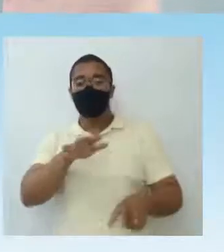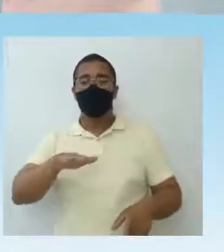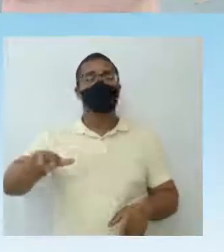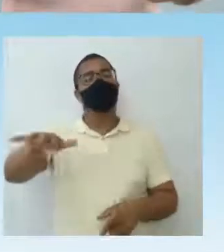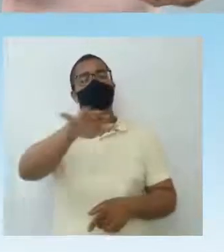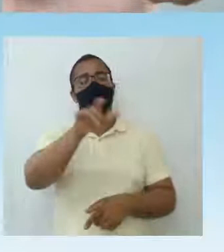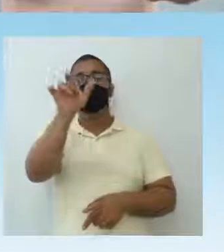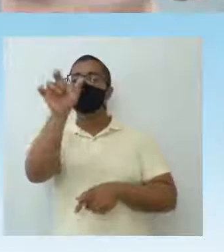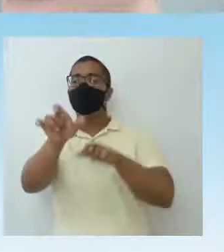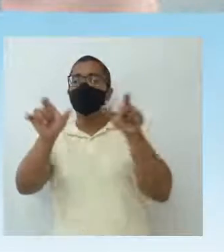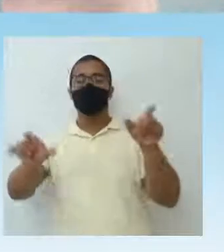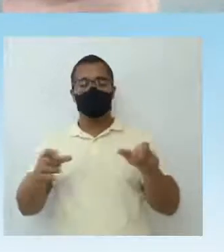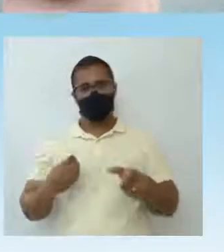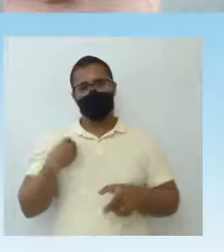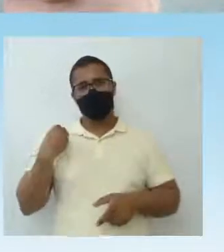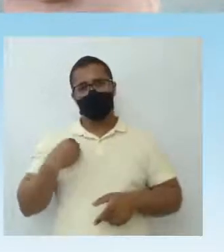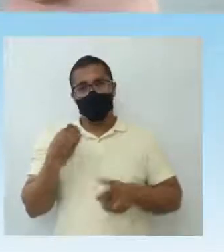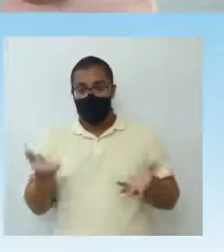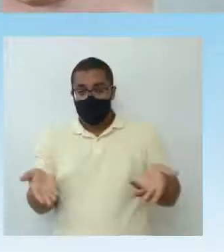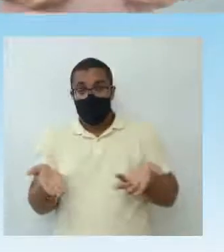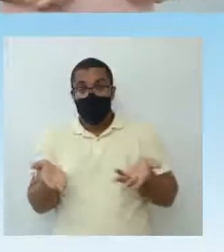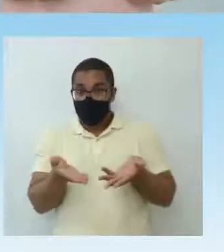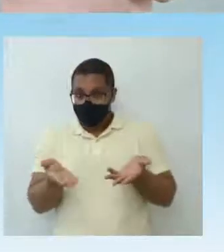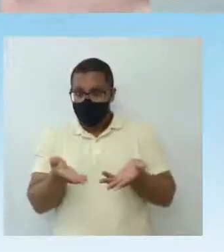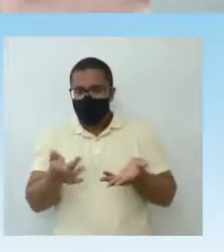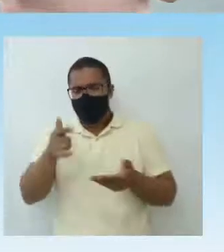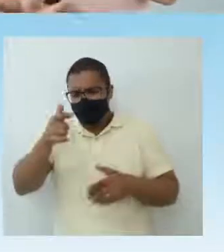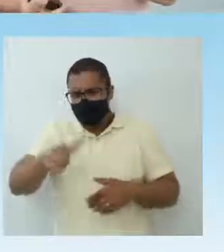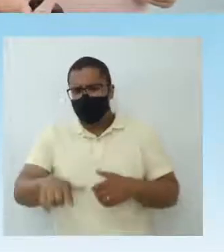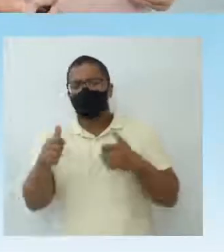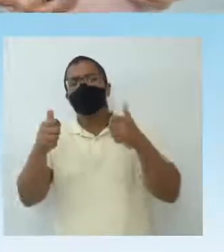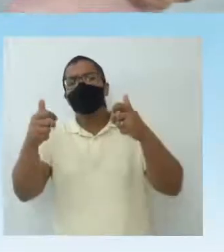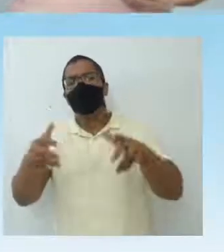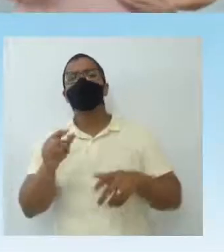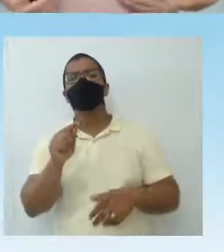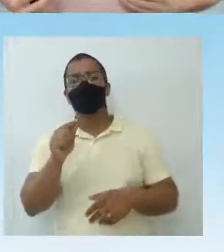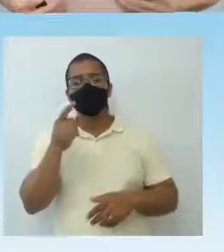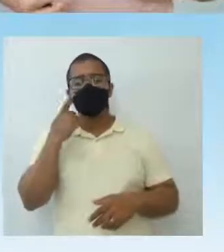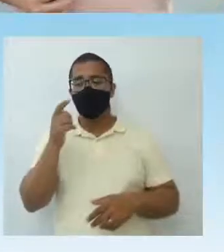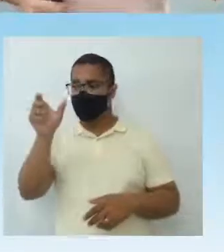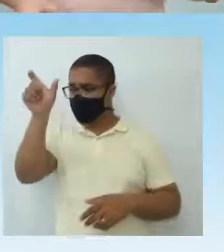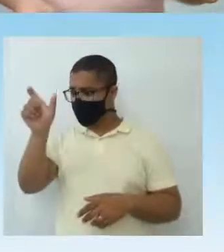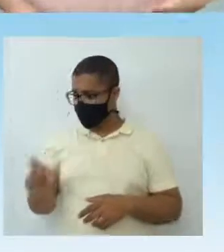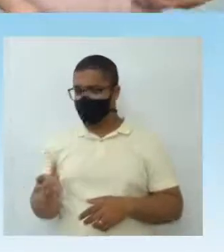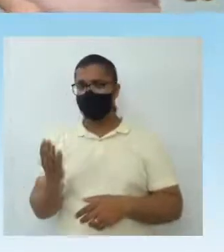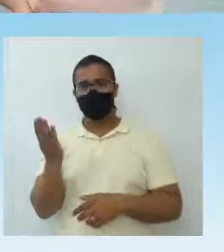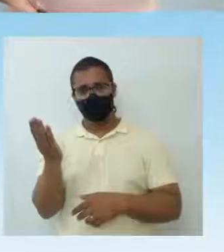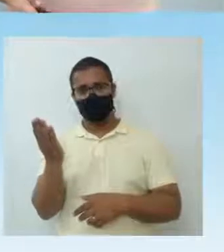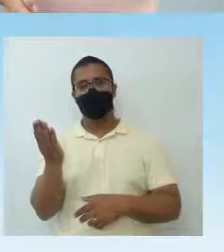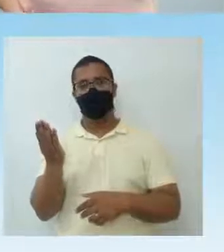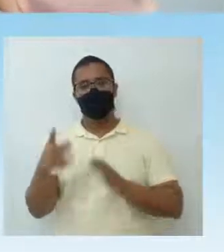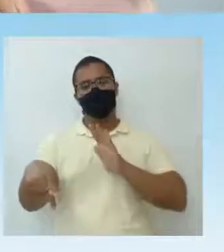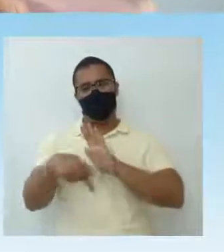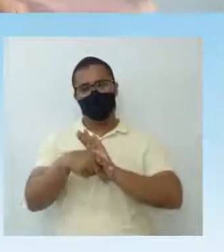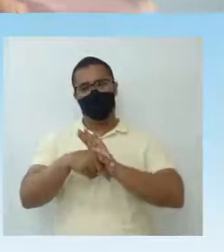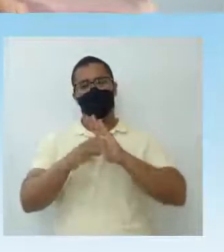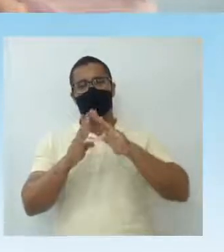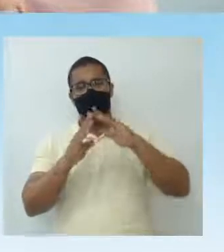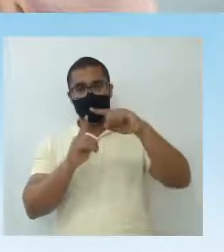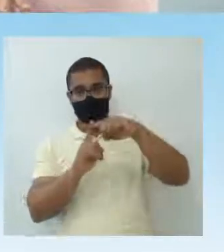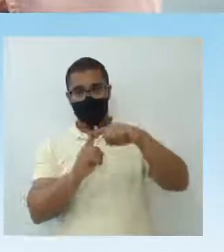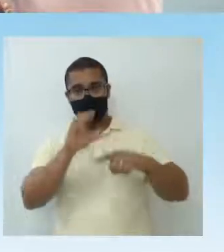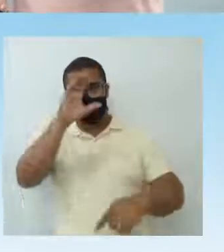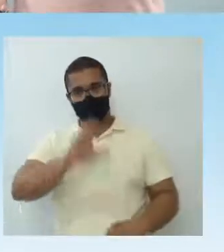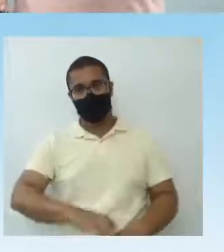as personalidades. Então hoje, mais uma vez, trago o quê? Uma personalidade católica. Então vamos